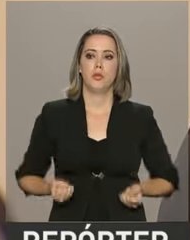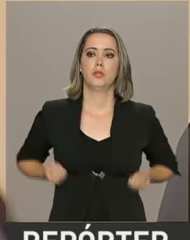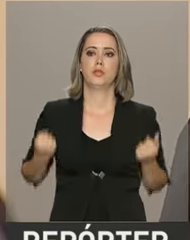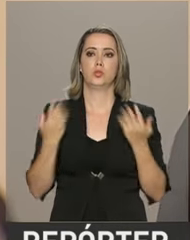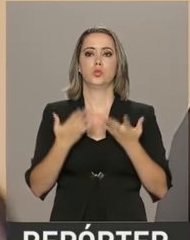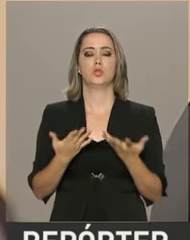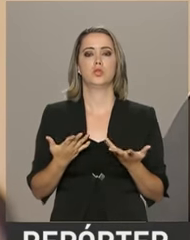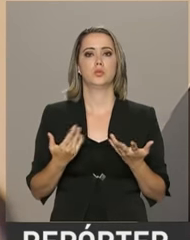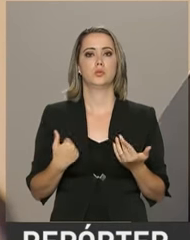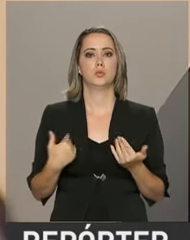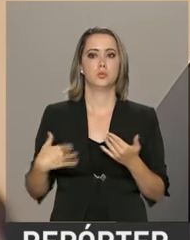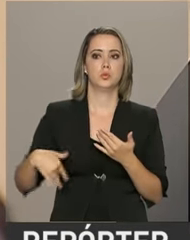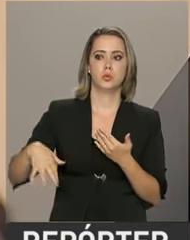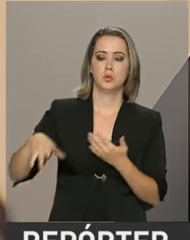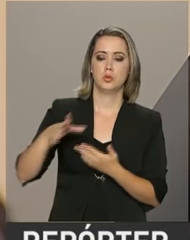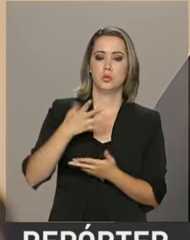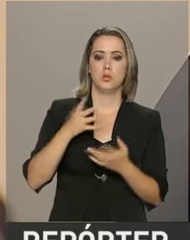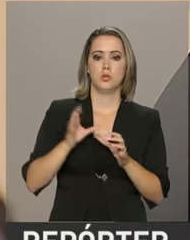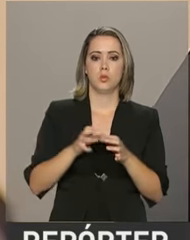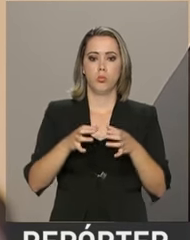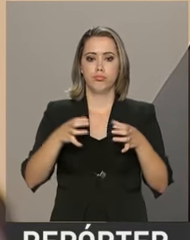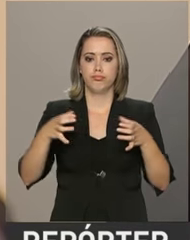ocupar um